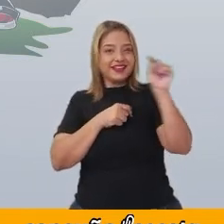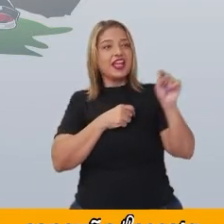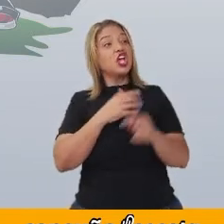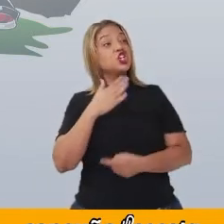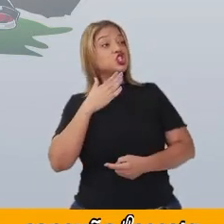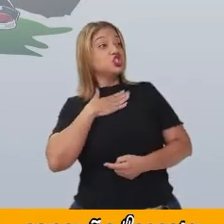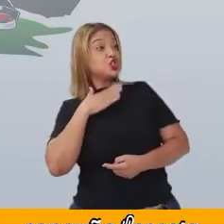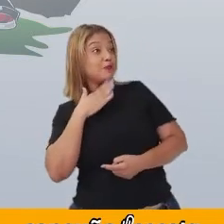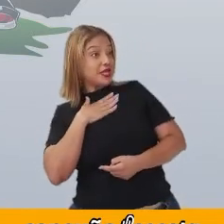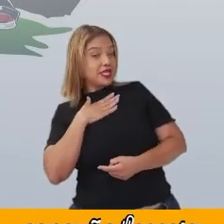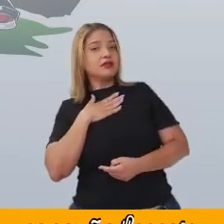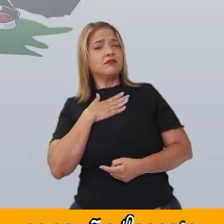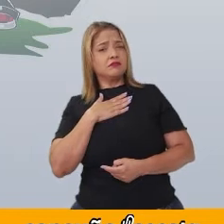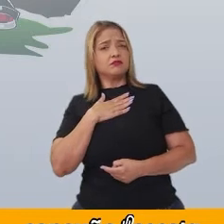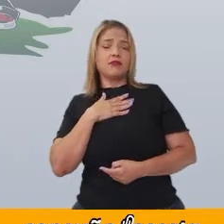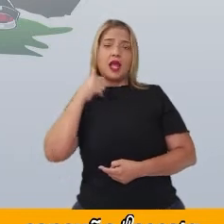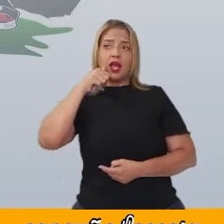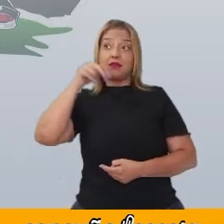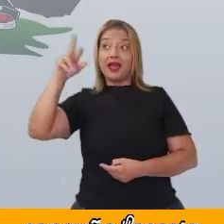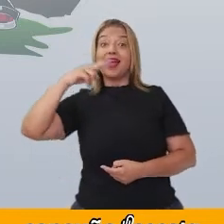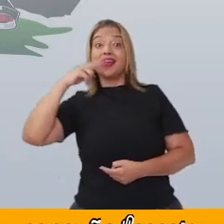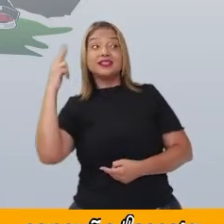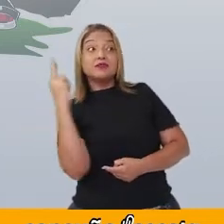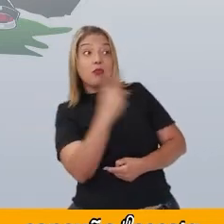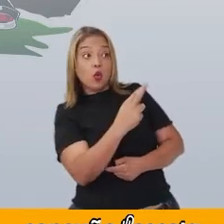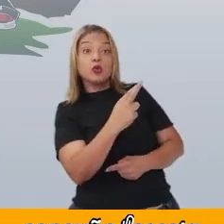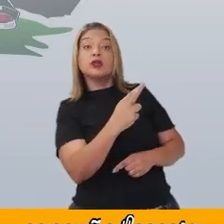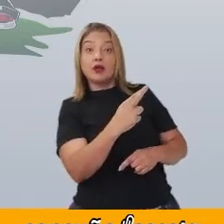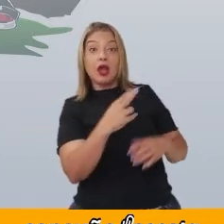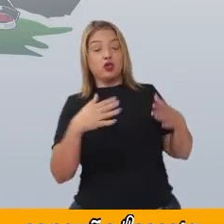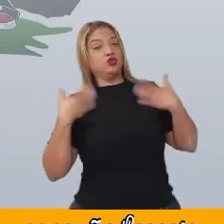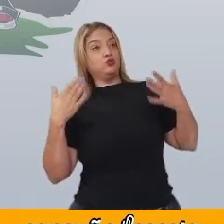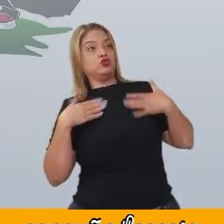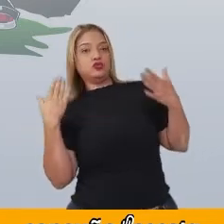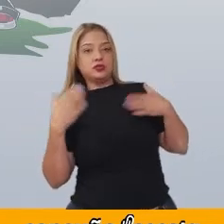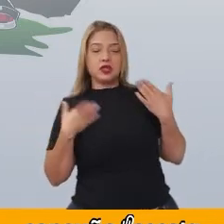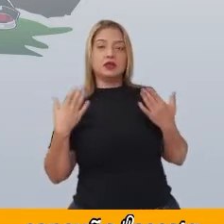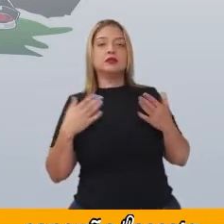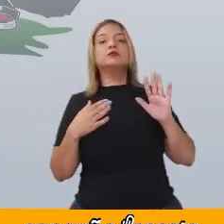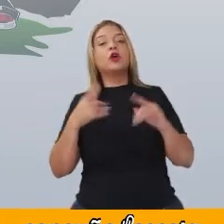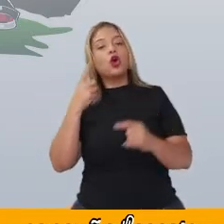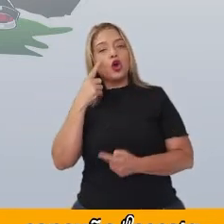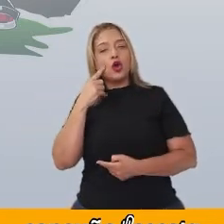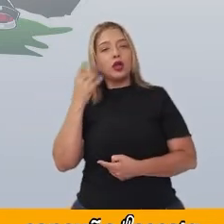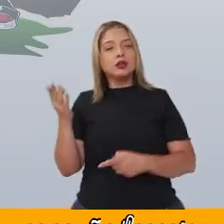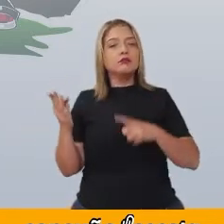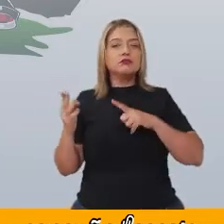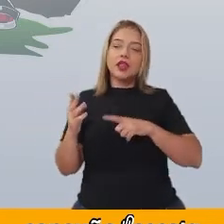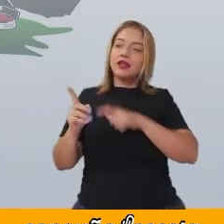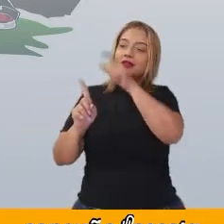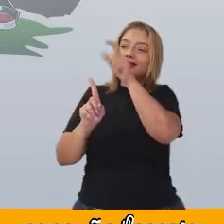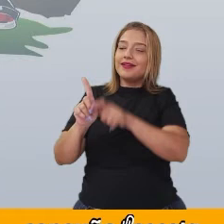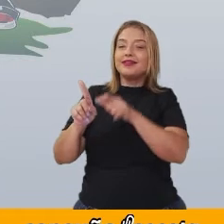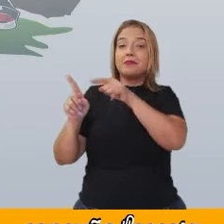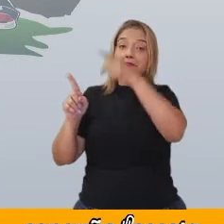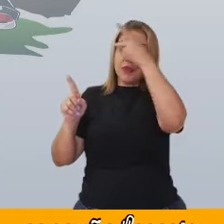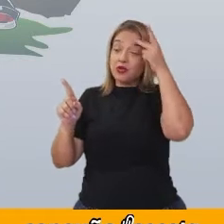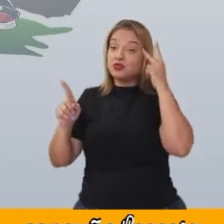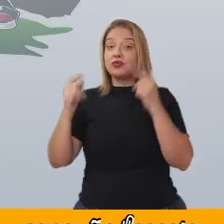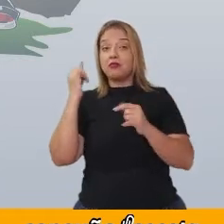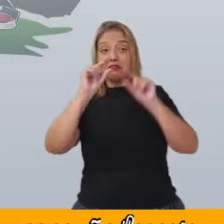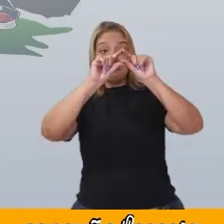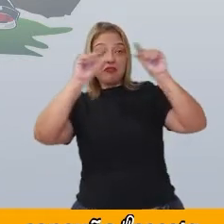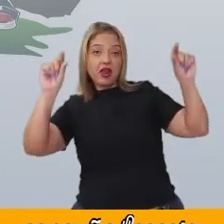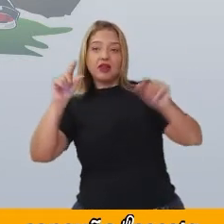ninfa assustada. Então observe que nós temos os turnos de fala. Na primeira fala temos Narciso,